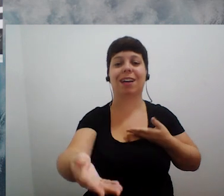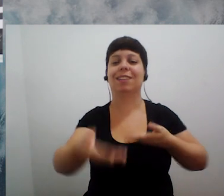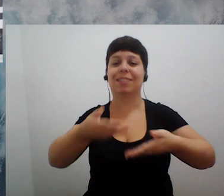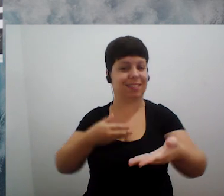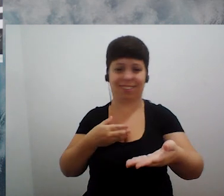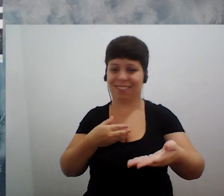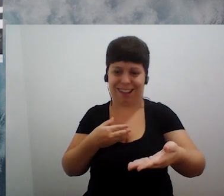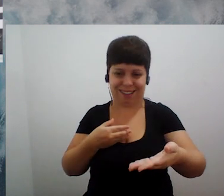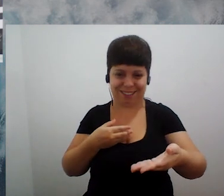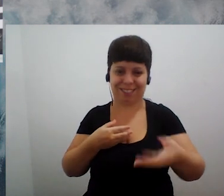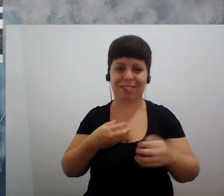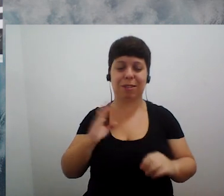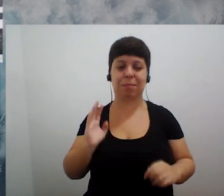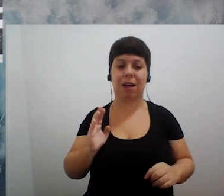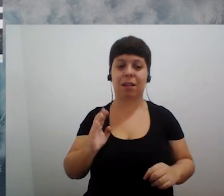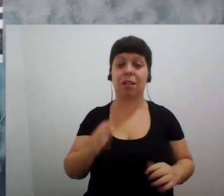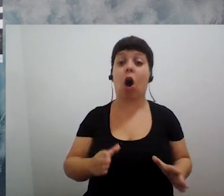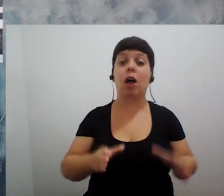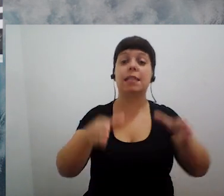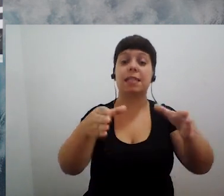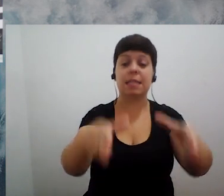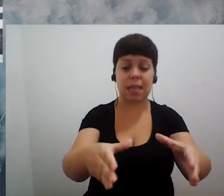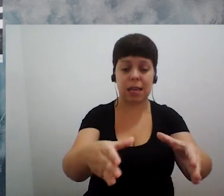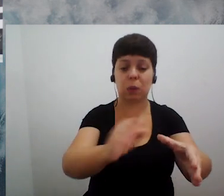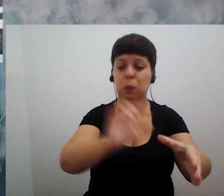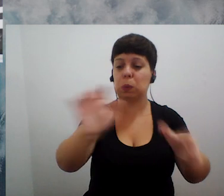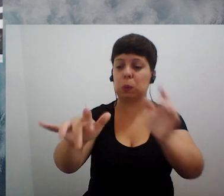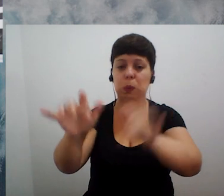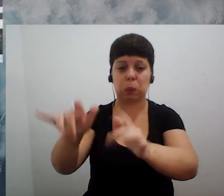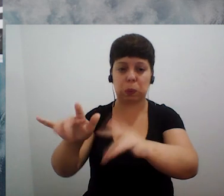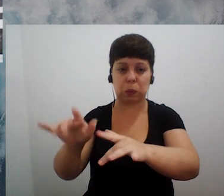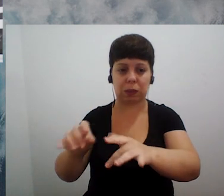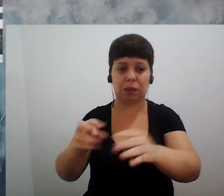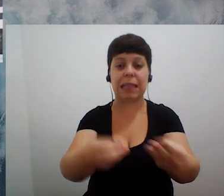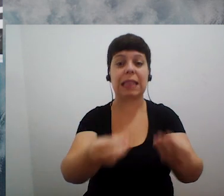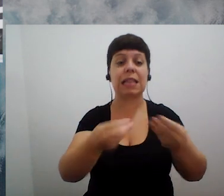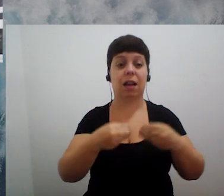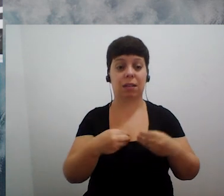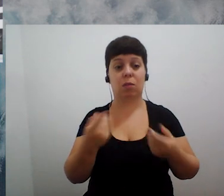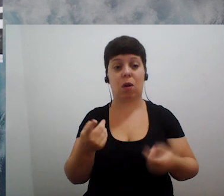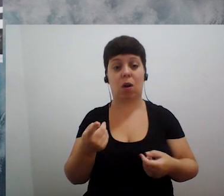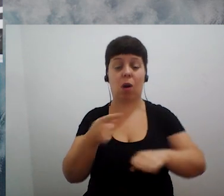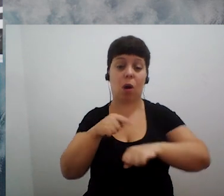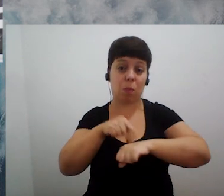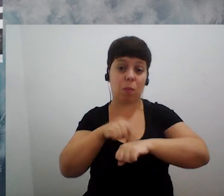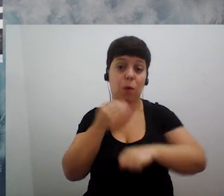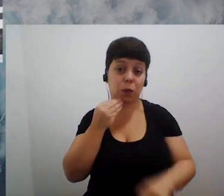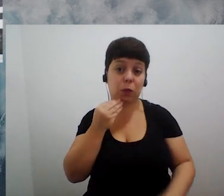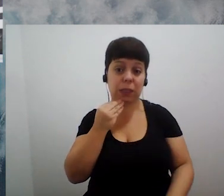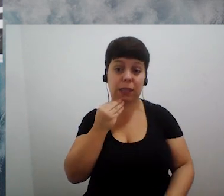outra cesta básica, claro que ele não era assim. Mas ele, nesse momento, ele falava para as pessoas: olha, Clara, que legal, assim, é uma oportunidade,